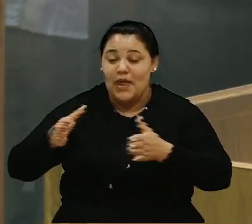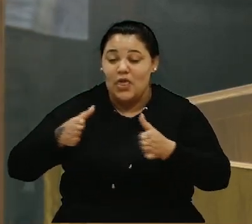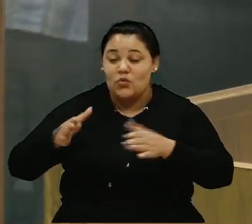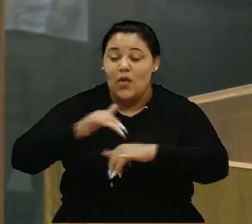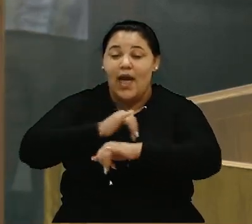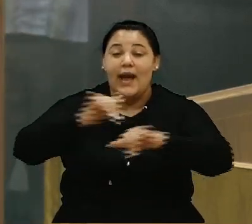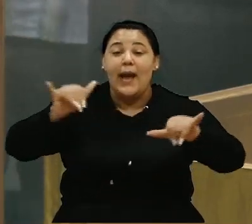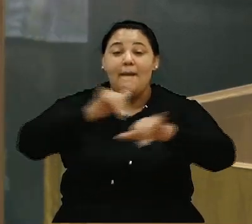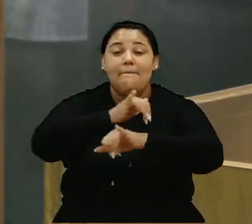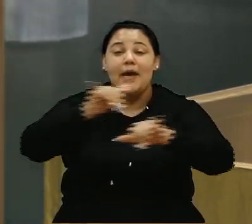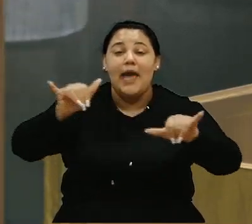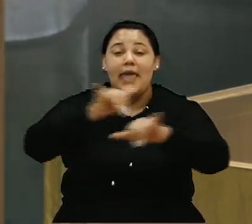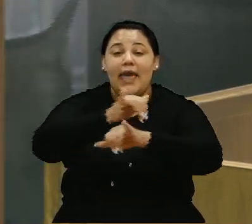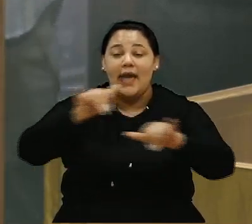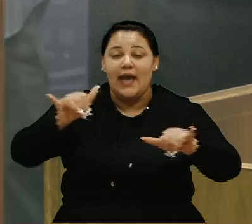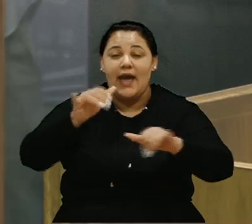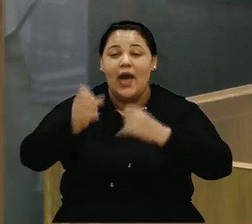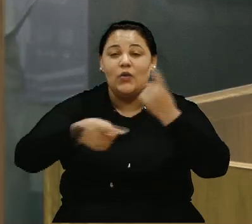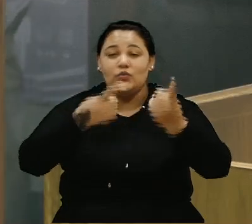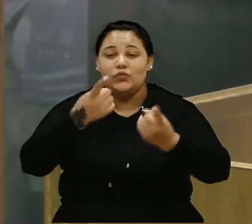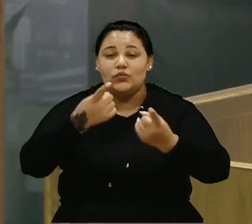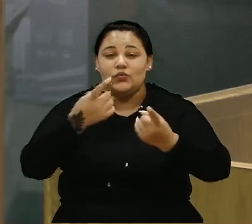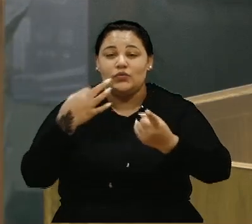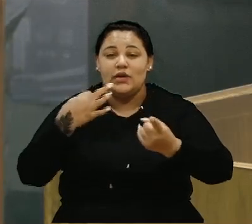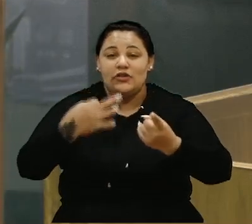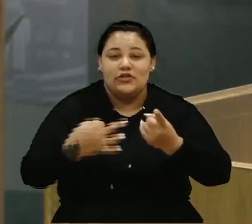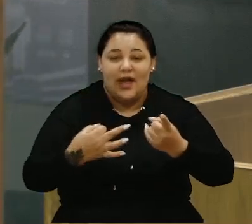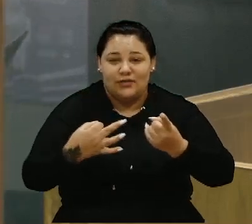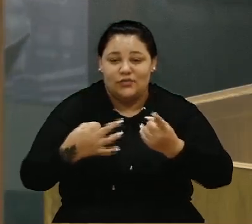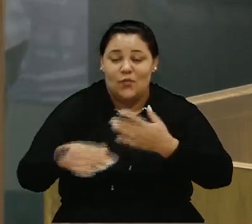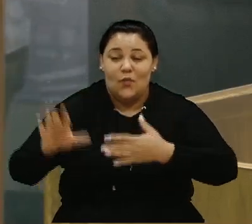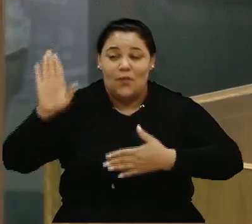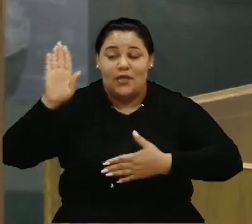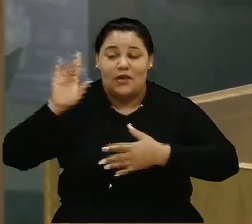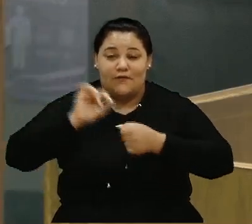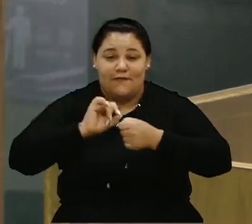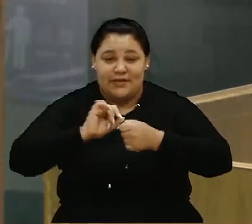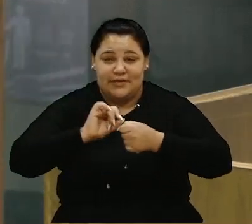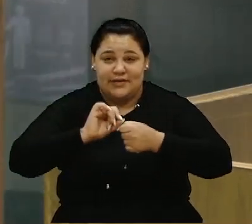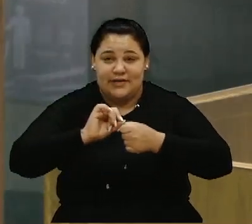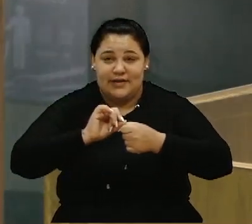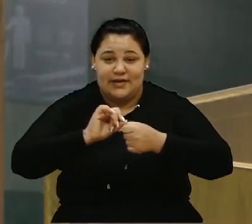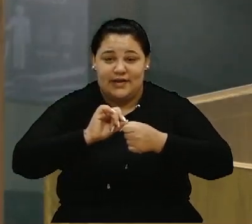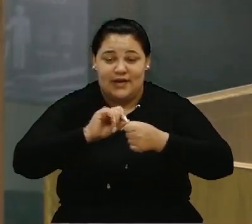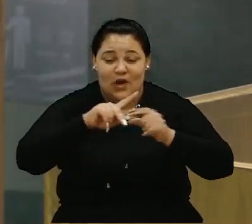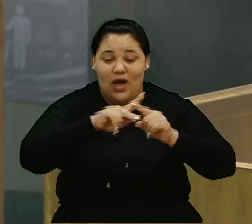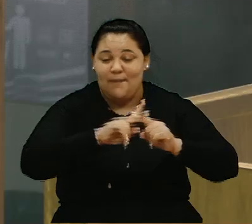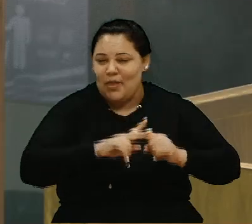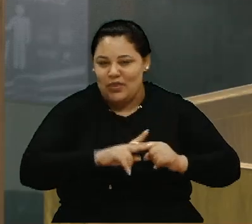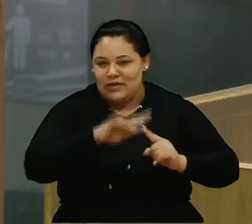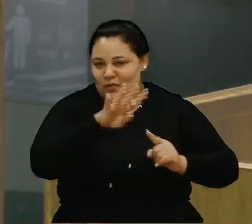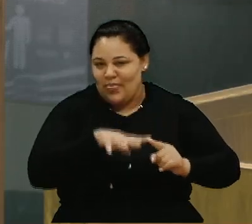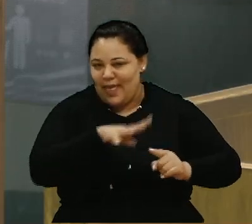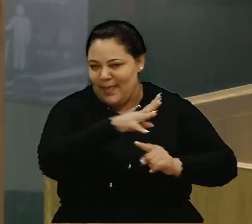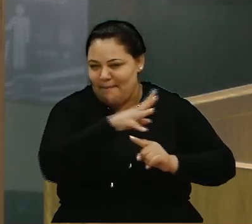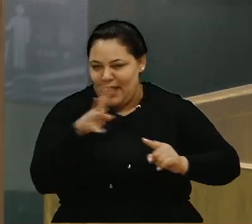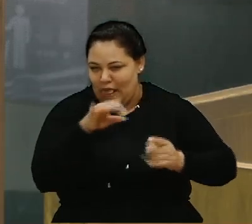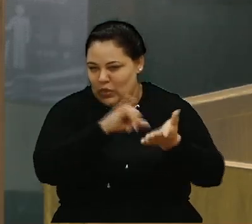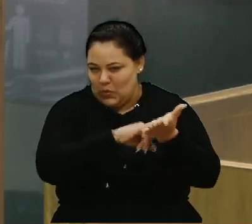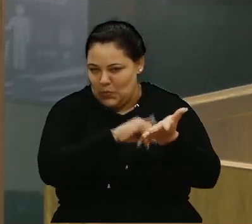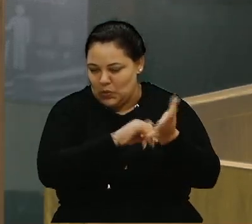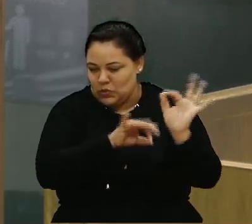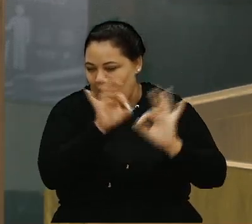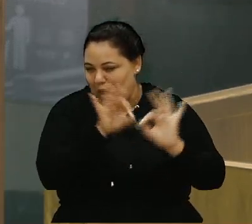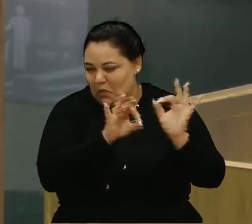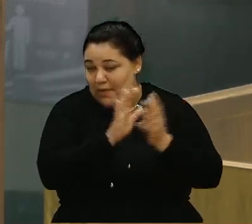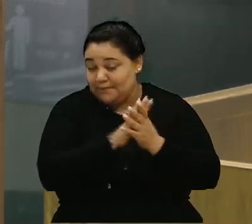presidência, ambos os candidatos prometeram que fariam a correção da tabela. E, para minha